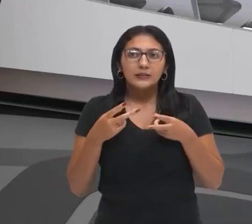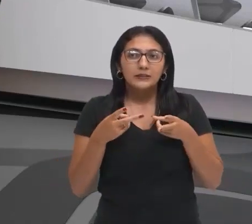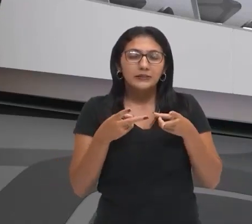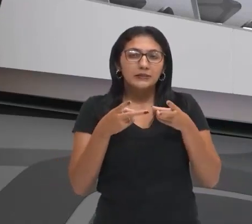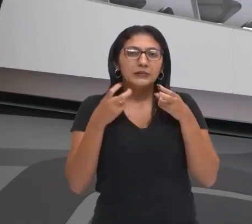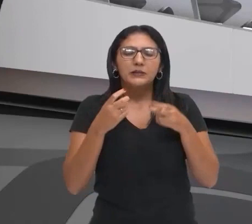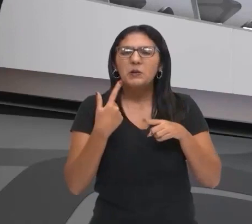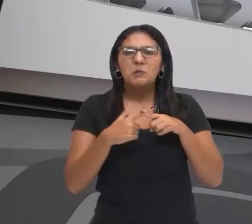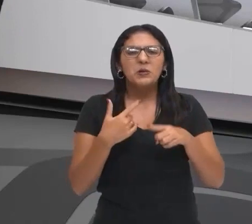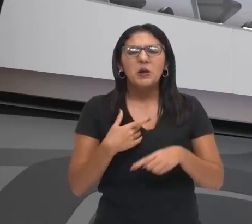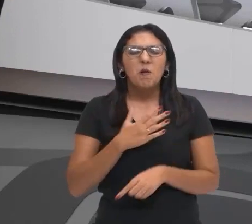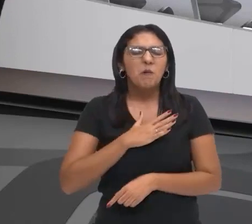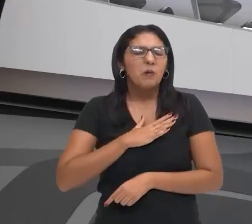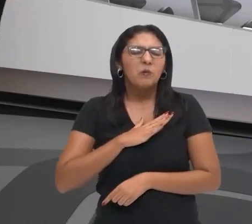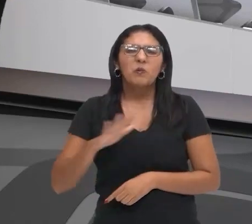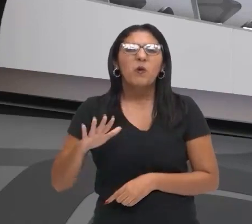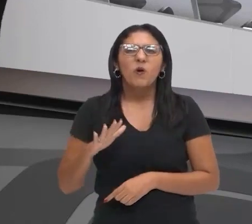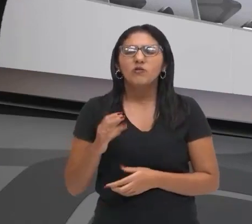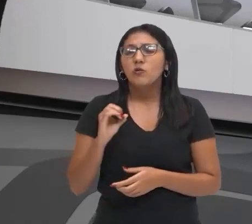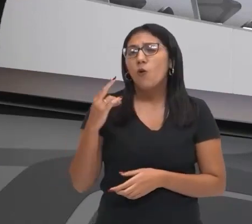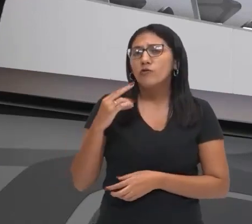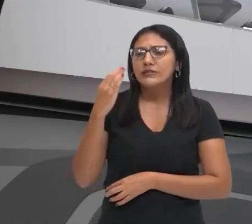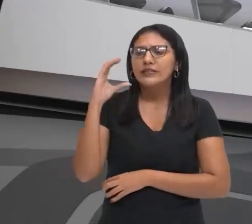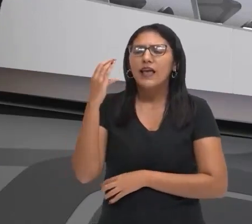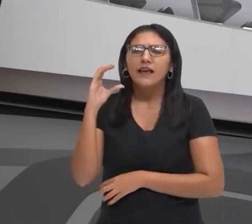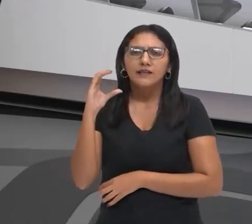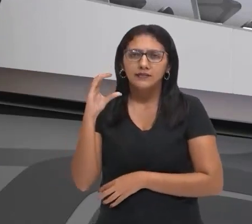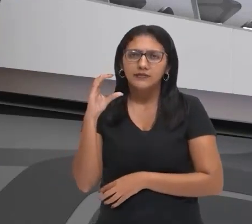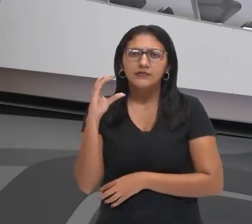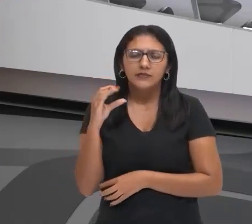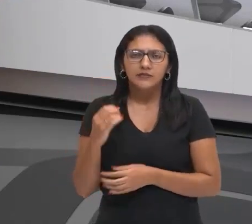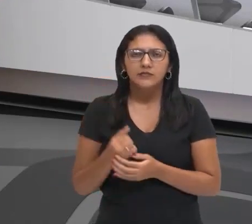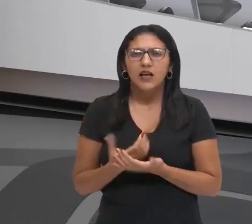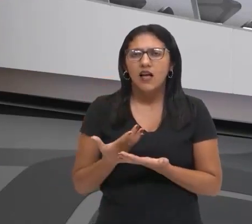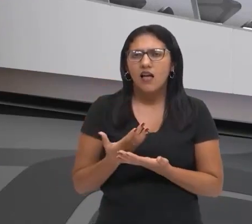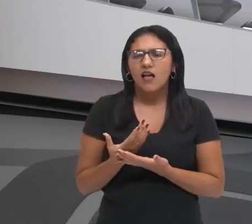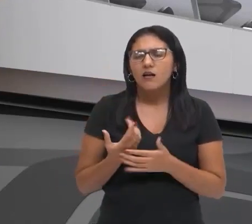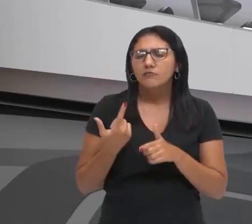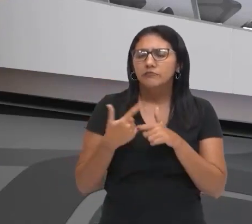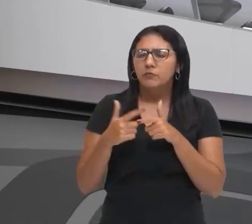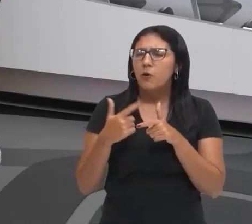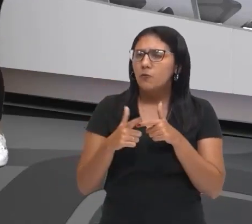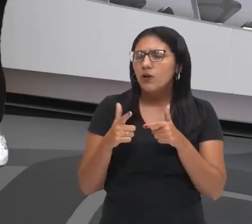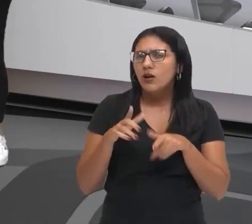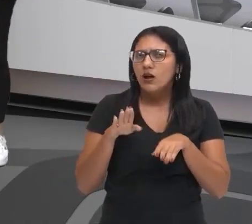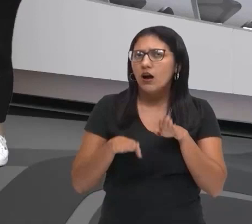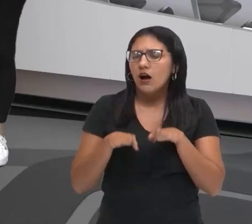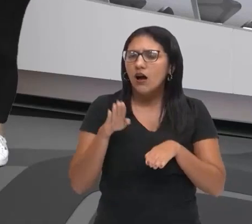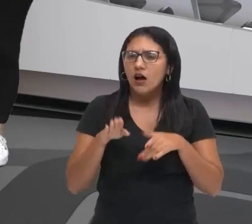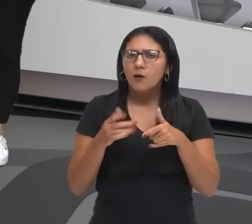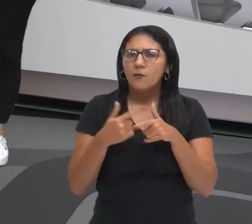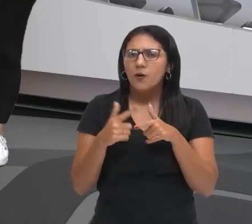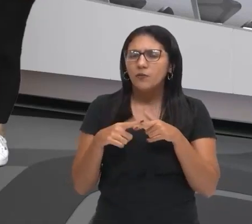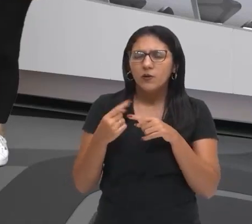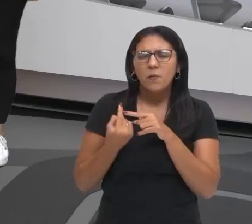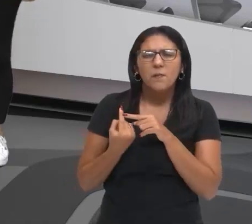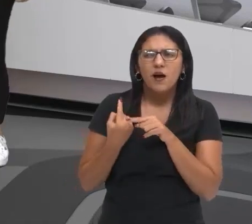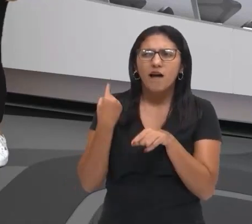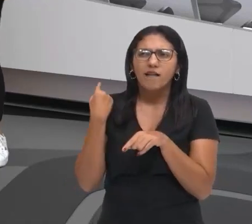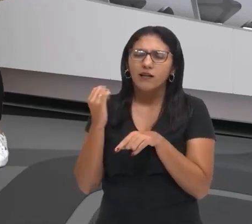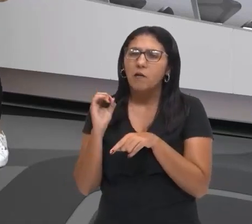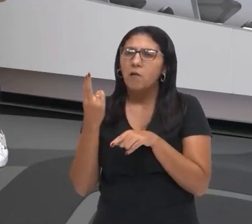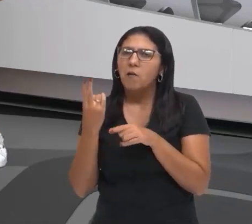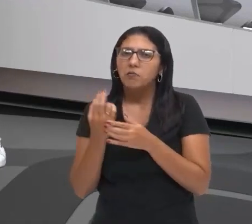gosto de matemática, por que eu não gosto de ciências. É alguma falha, algo que aconteceu, ou